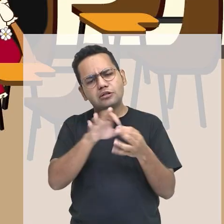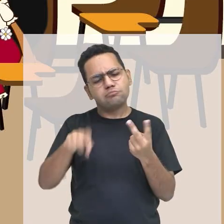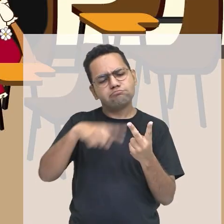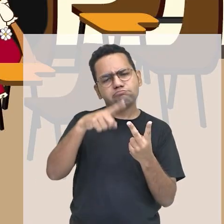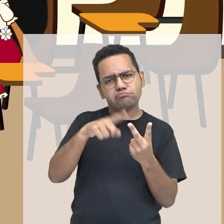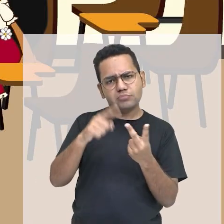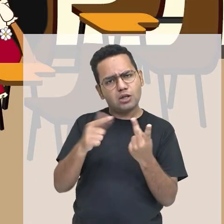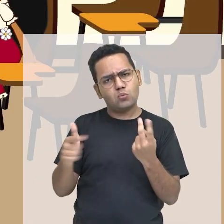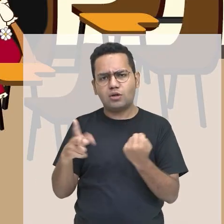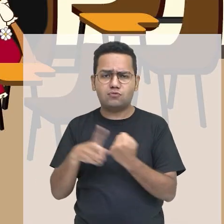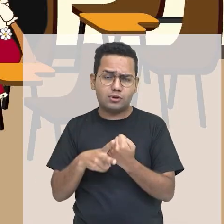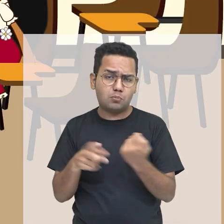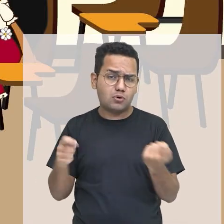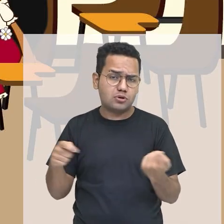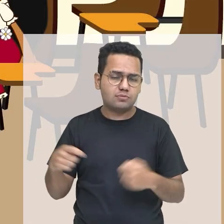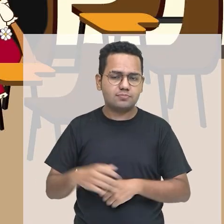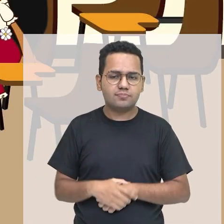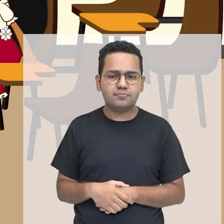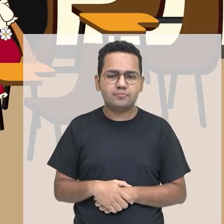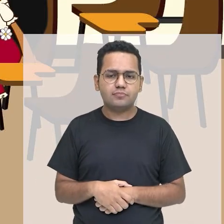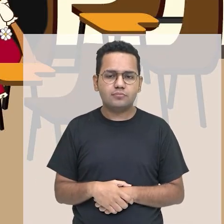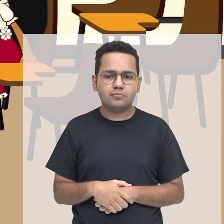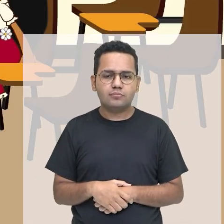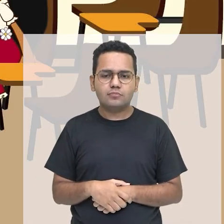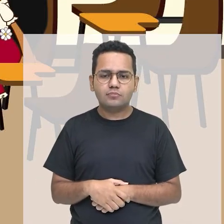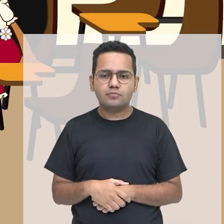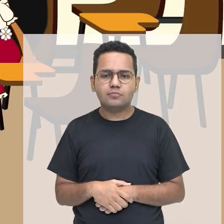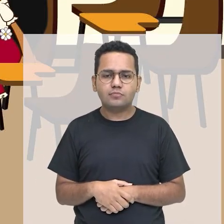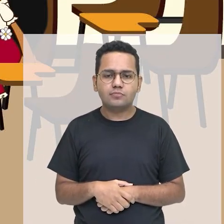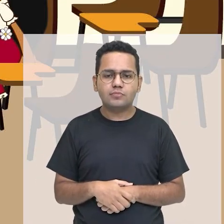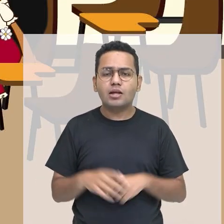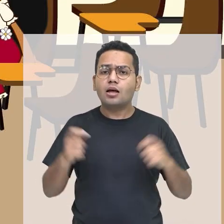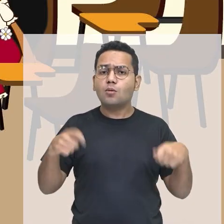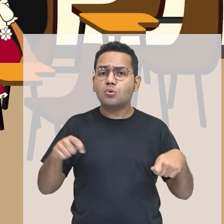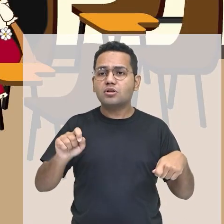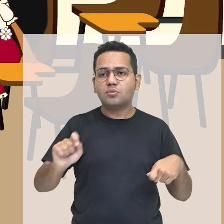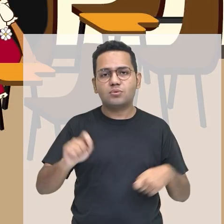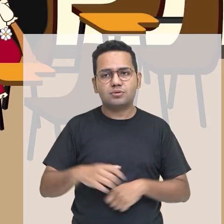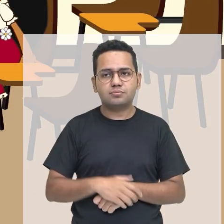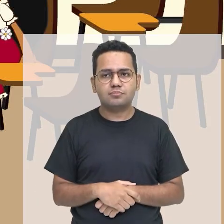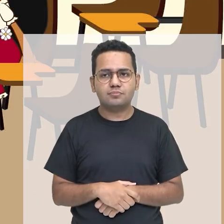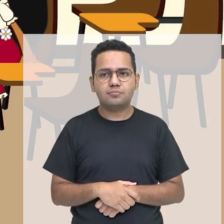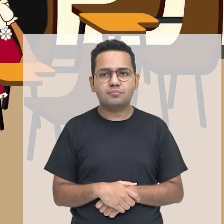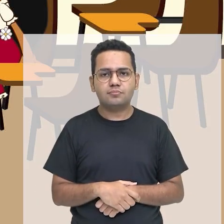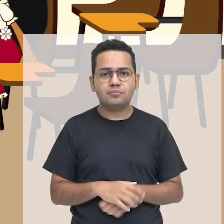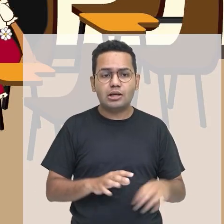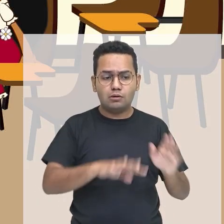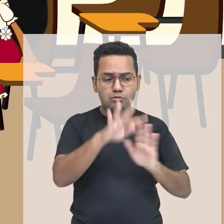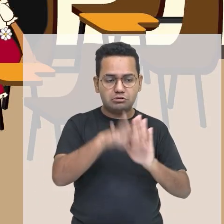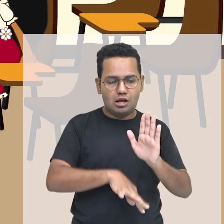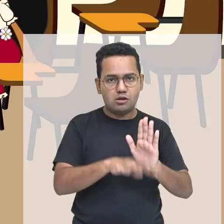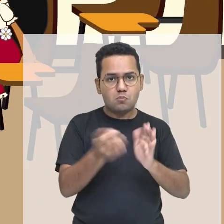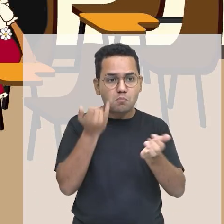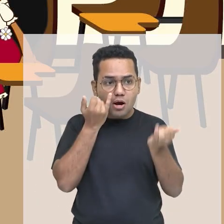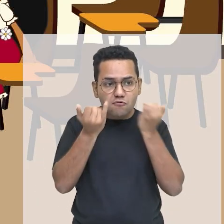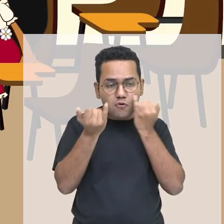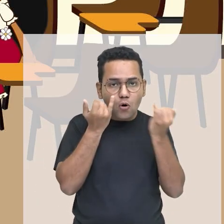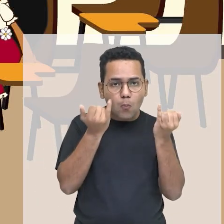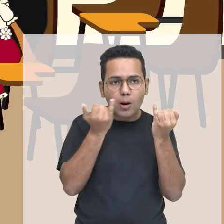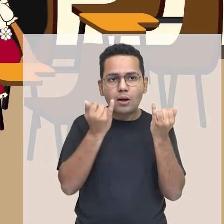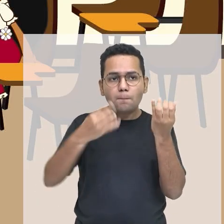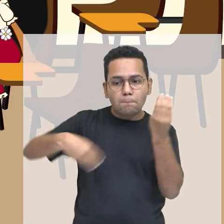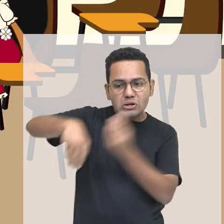Então é possível fazer ali um texto, uma publicidade, onde eu tenha junto linguagem verbal e